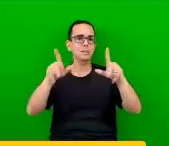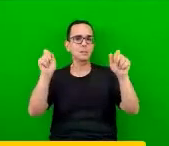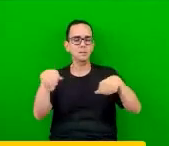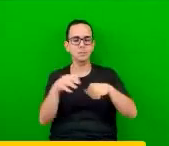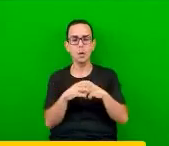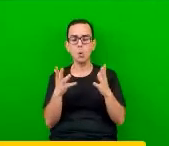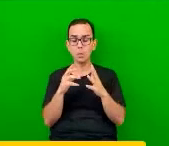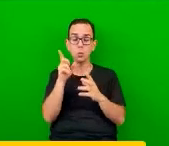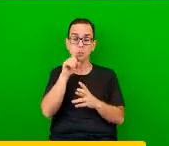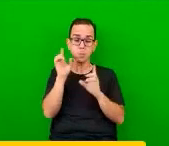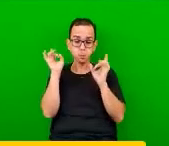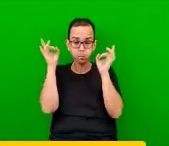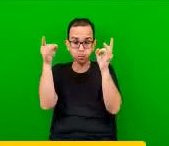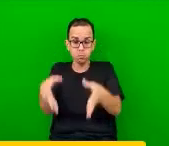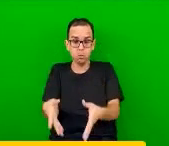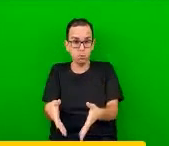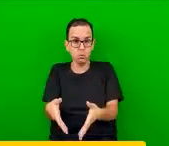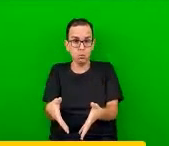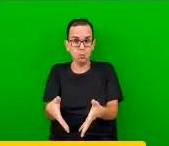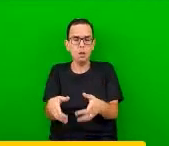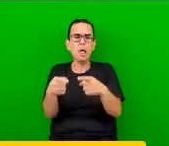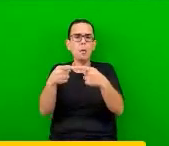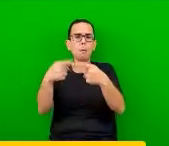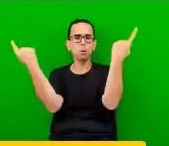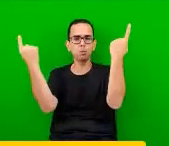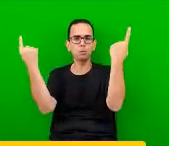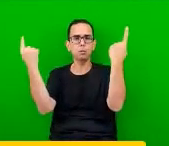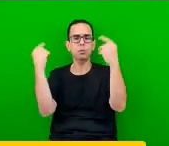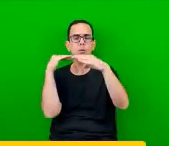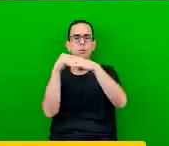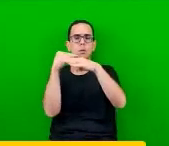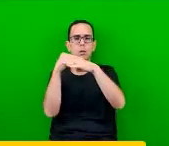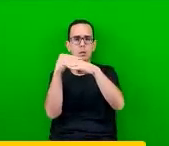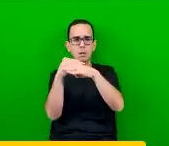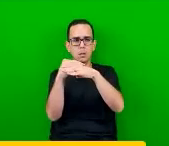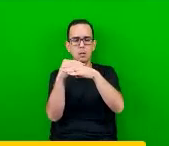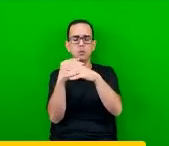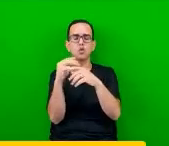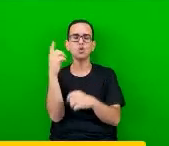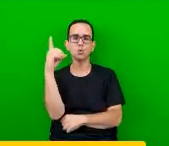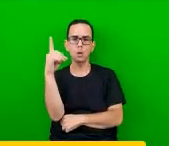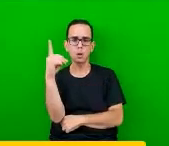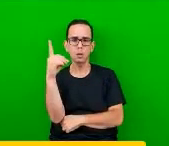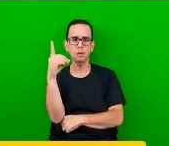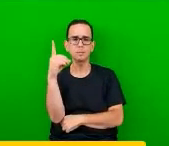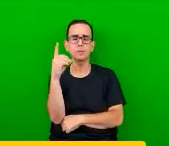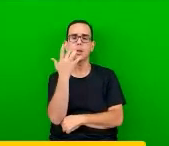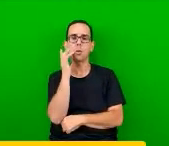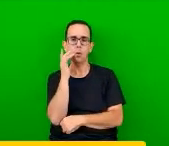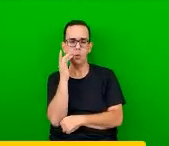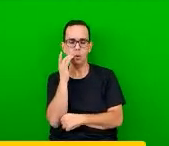abandona Bretton Woods e rompe com o padrão ou lastro do dólar em ouro, os Estados